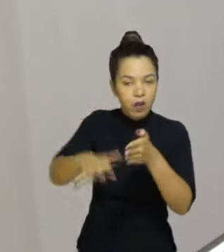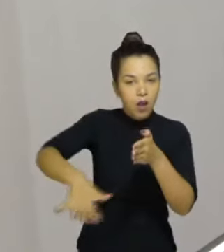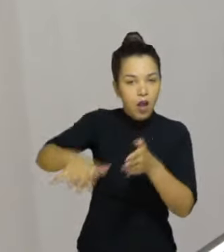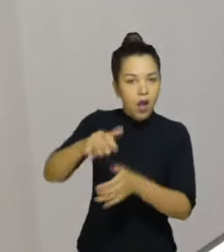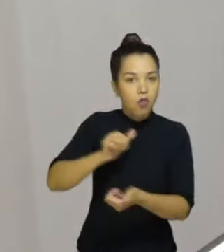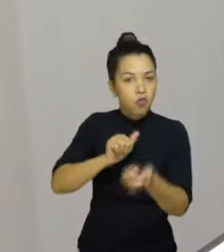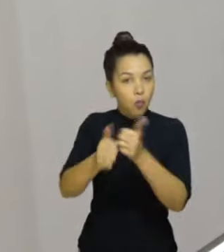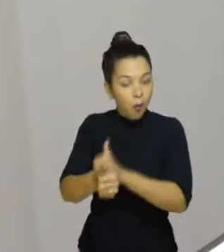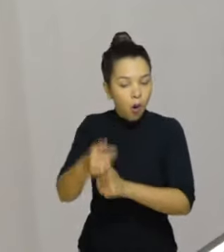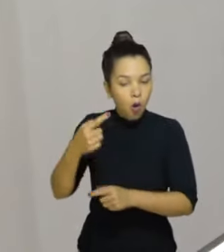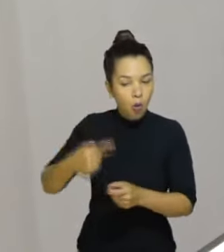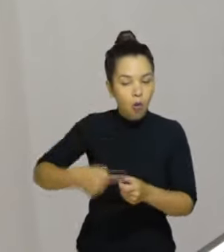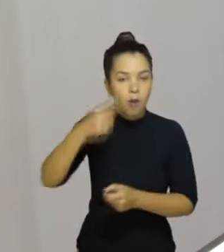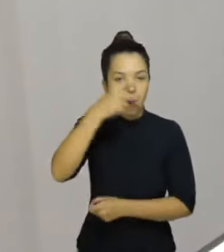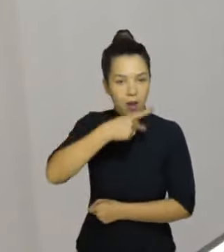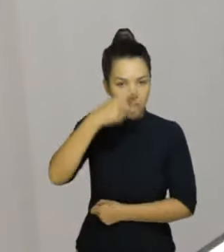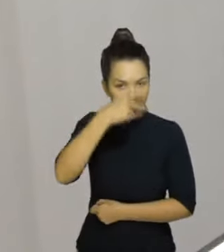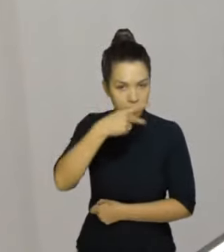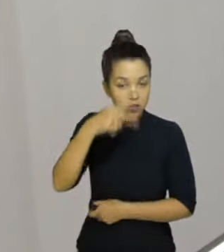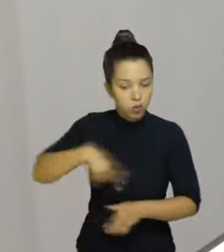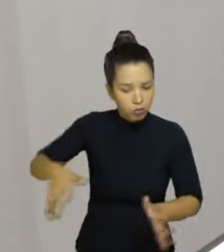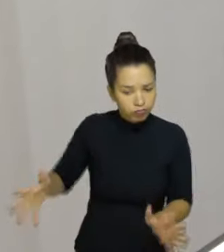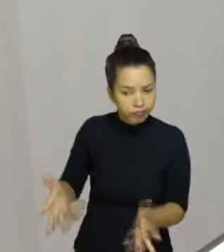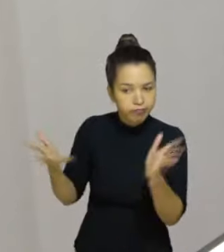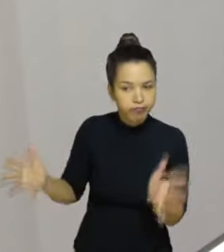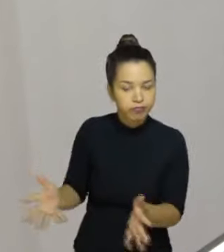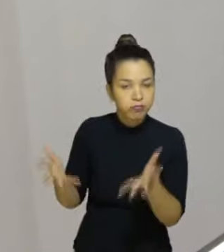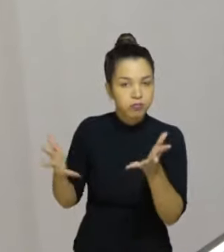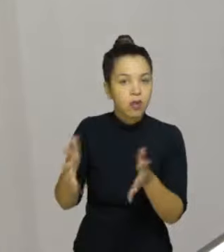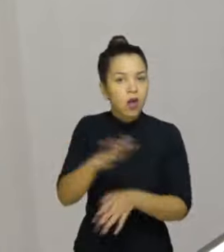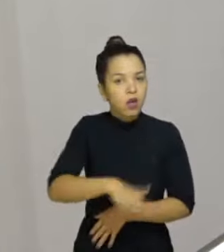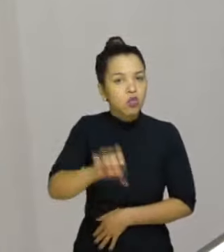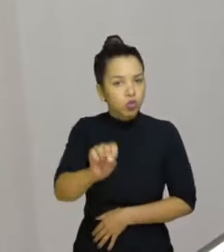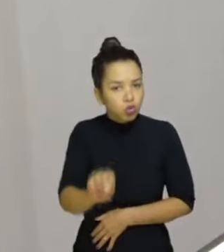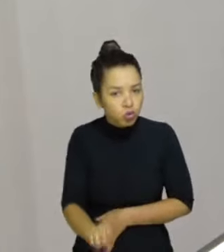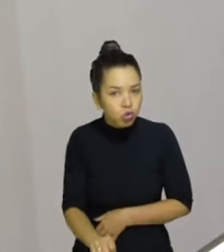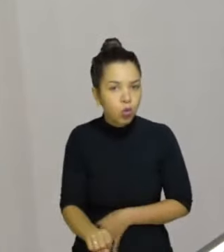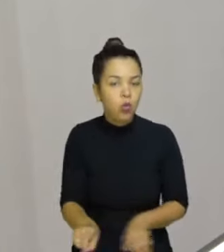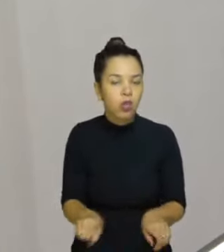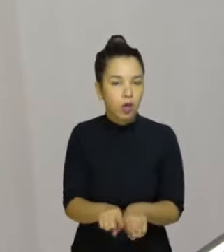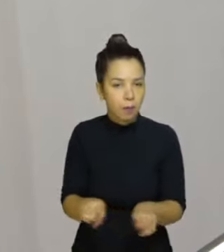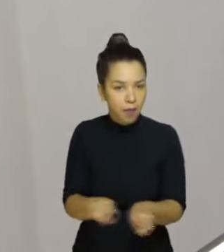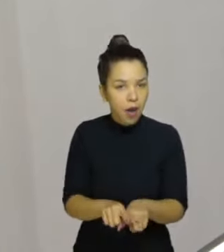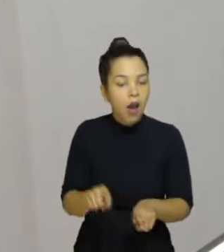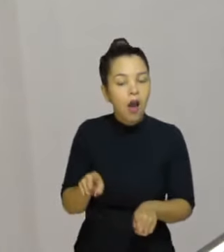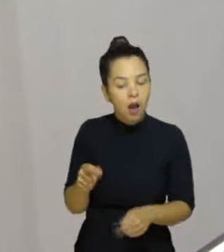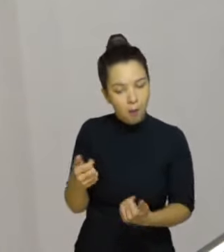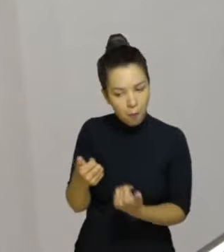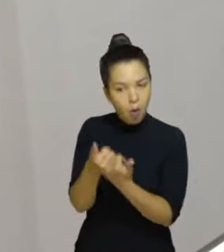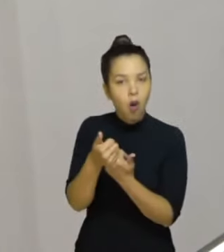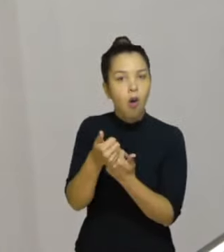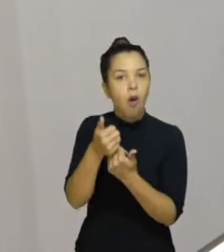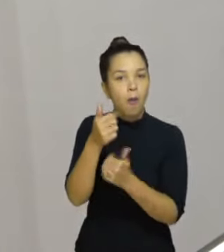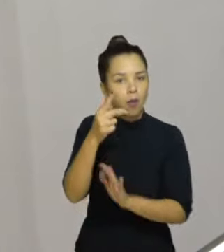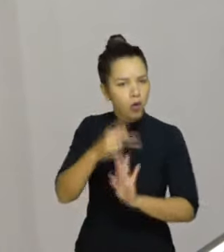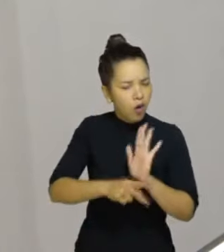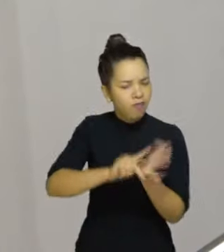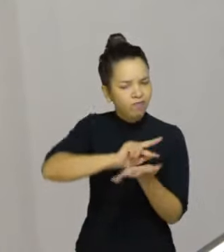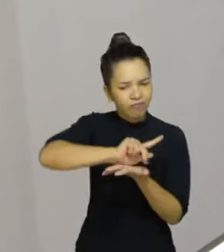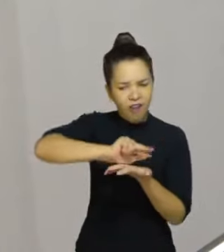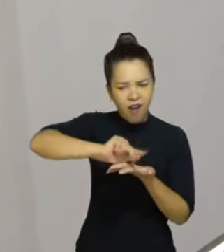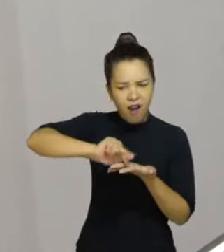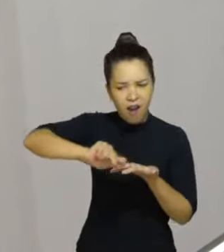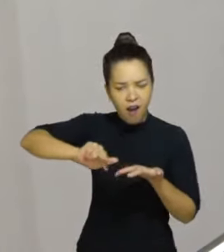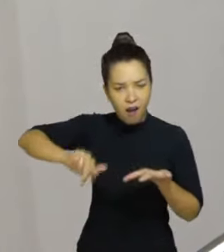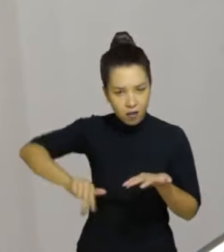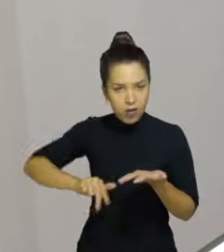de incentivar. Lá no Sul também apoiamos diversos projetos, um deles é o do professor Madeira, um grande